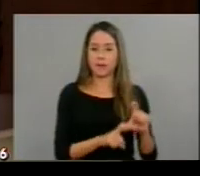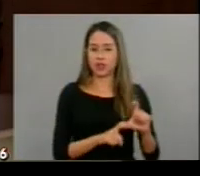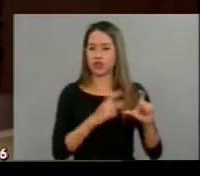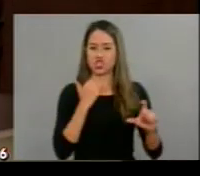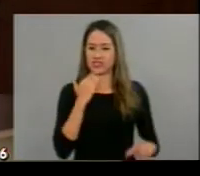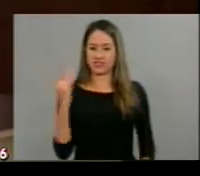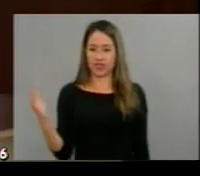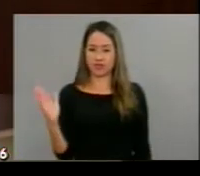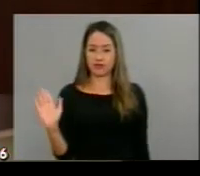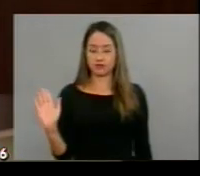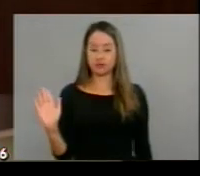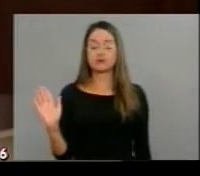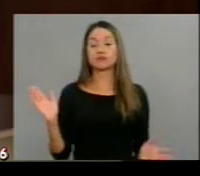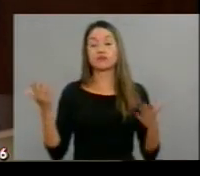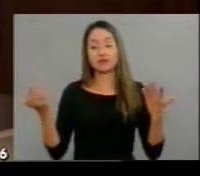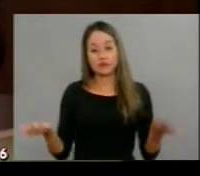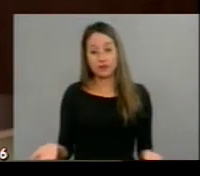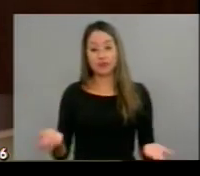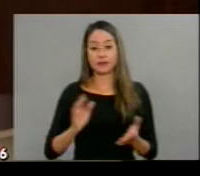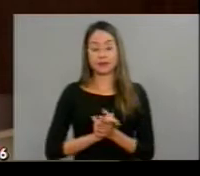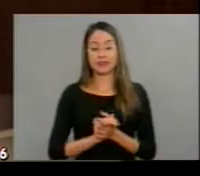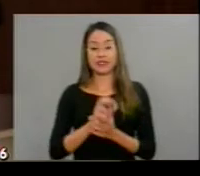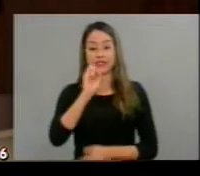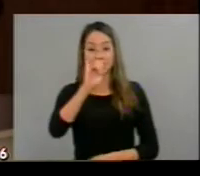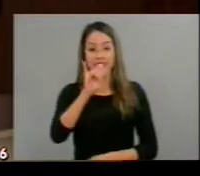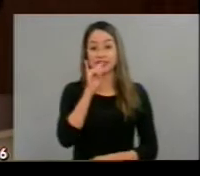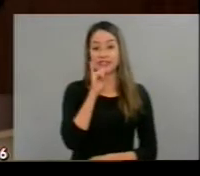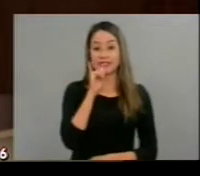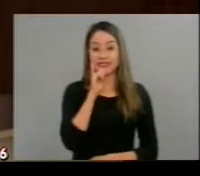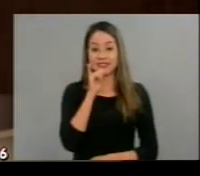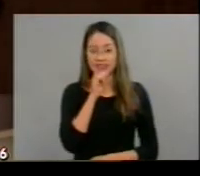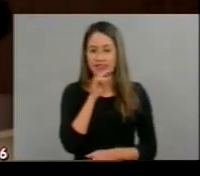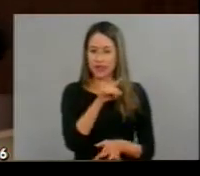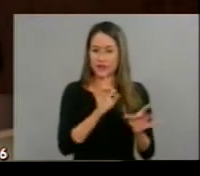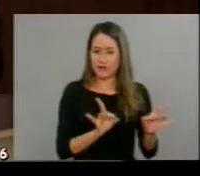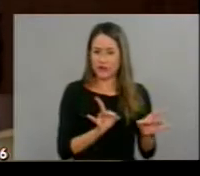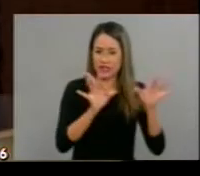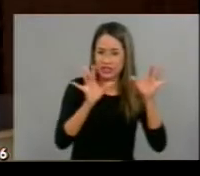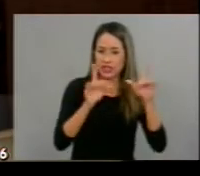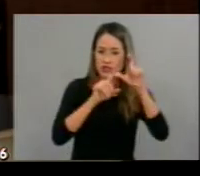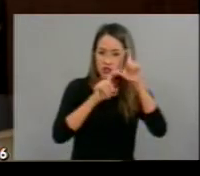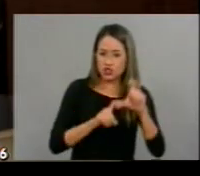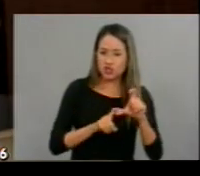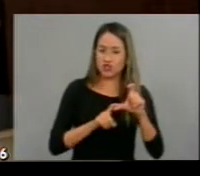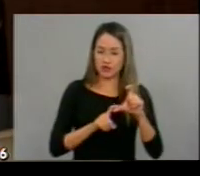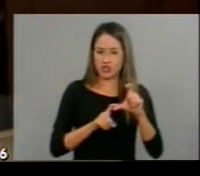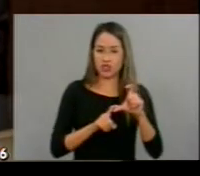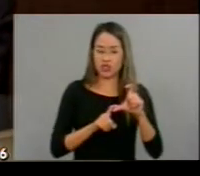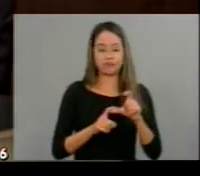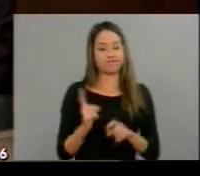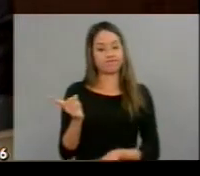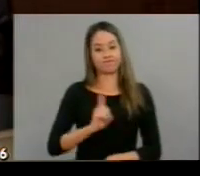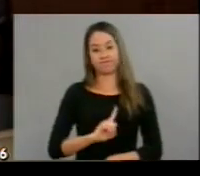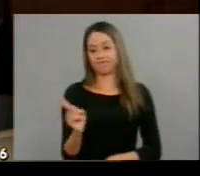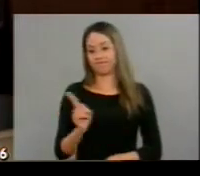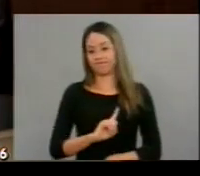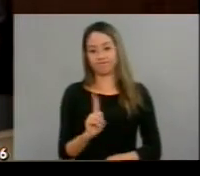debêntures ao mercado. Você diz, ela está vendendo, portanto, a dívida podre?